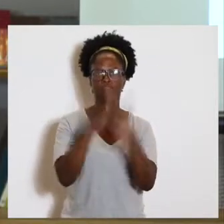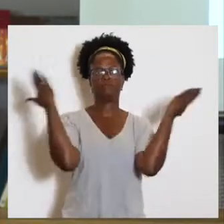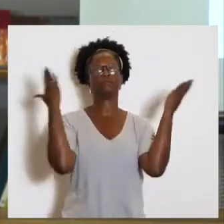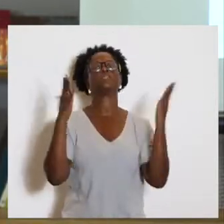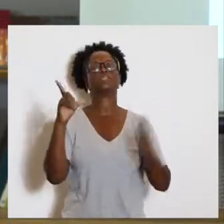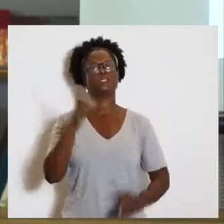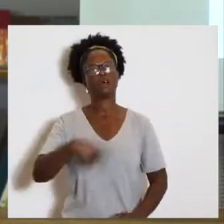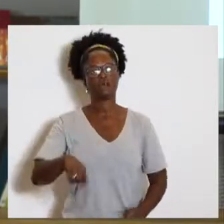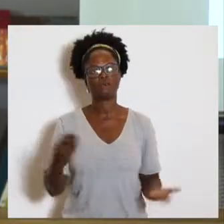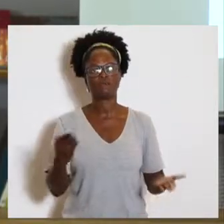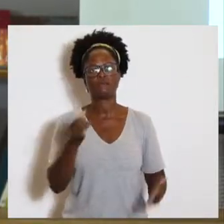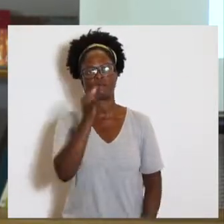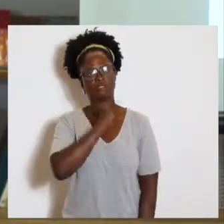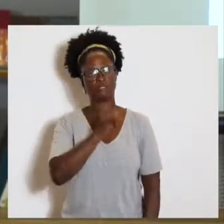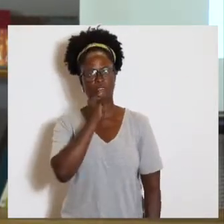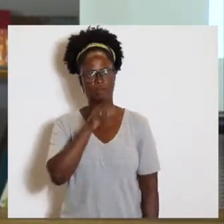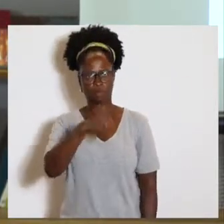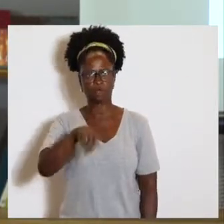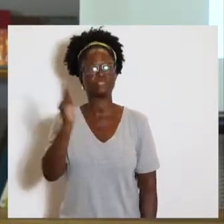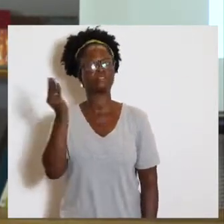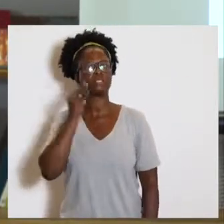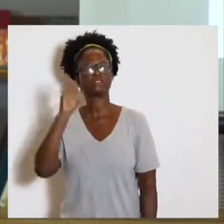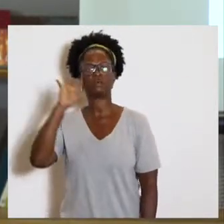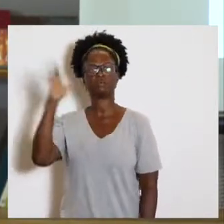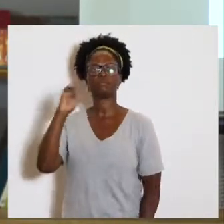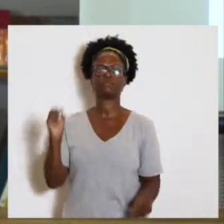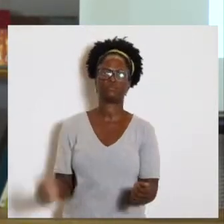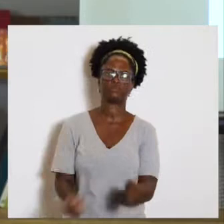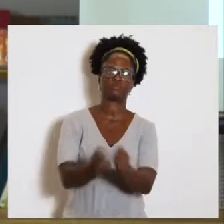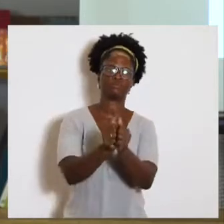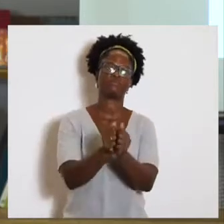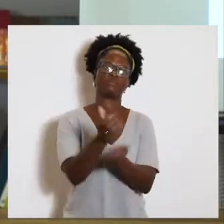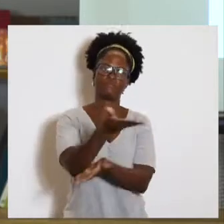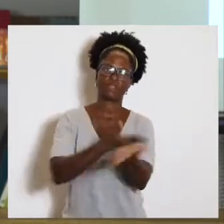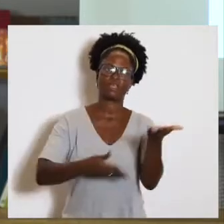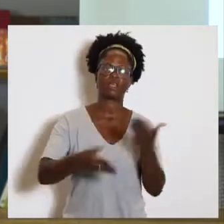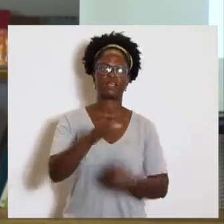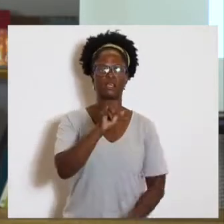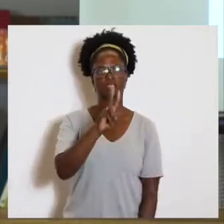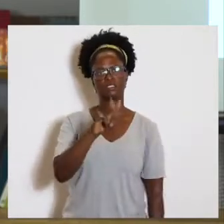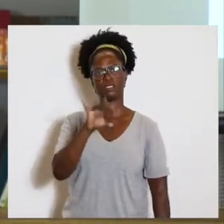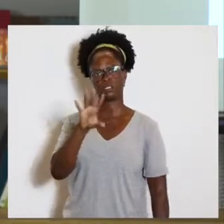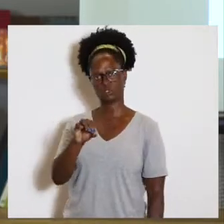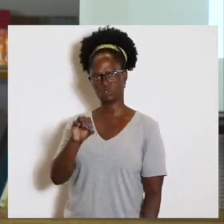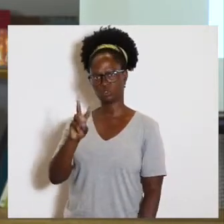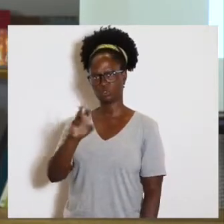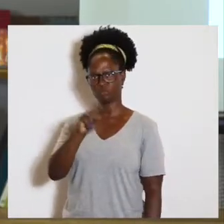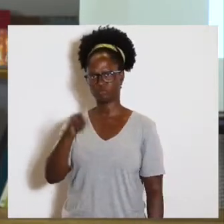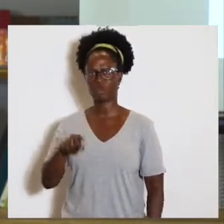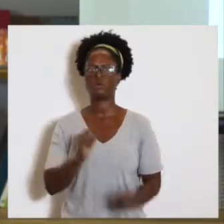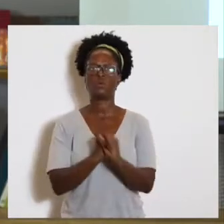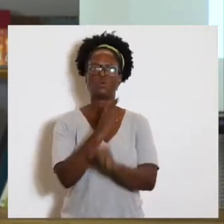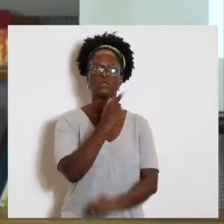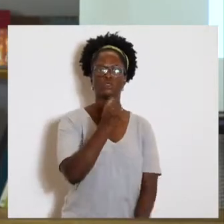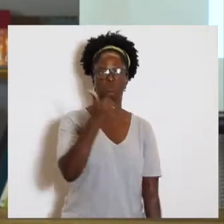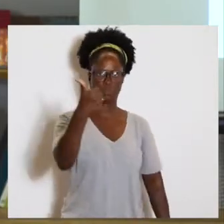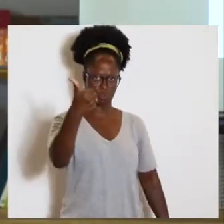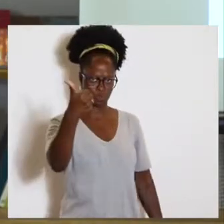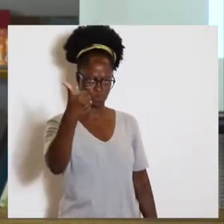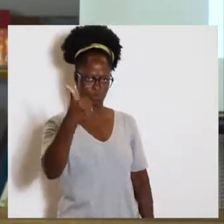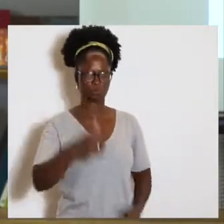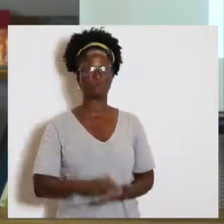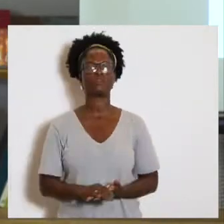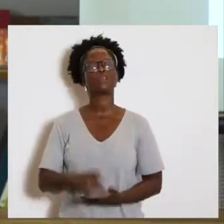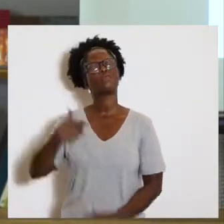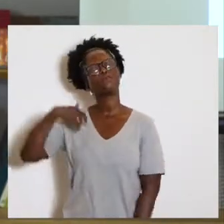dos exemplos que eu trouxe foi pra gente tentar pensar junto é o de sérgio vaz em 2001 o poeta sérgio vaz